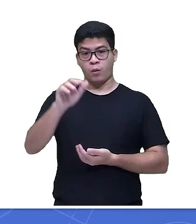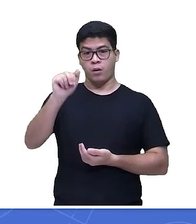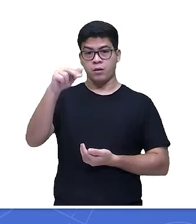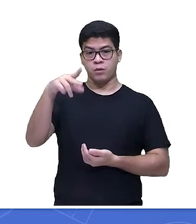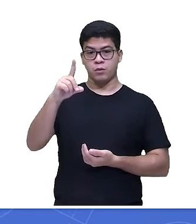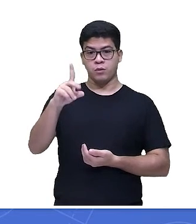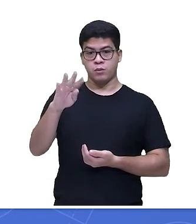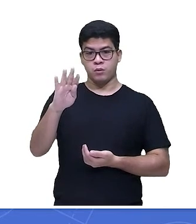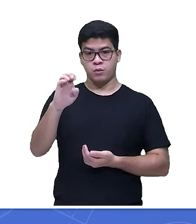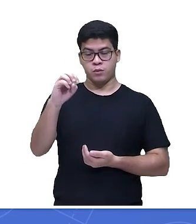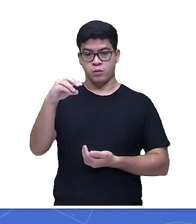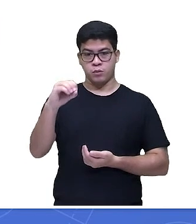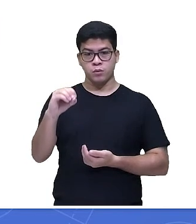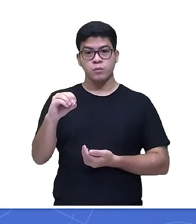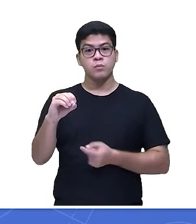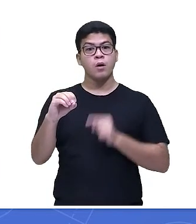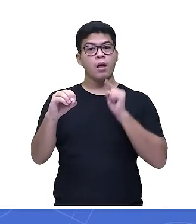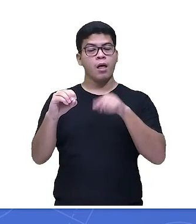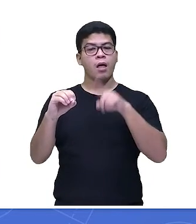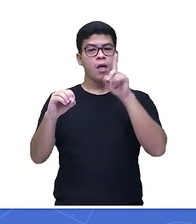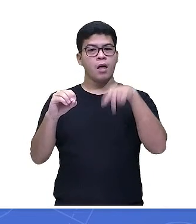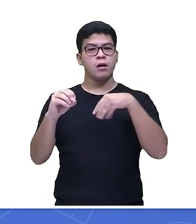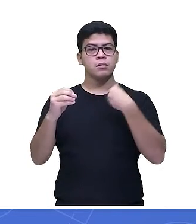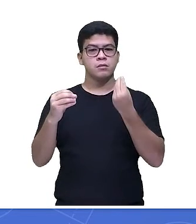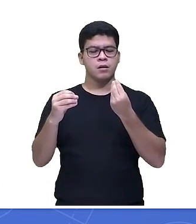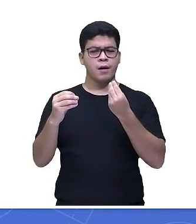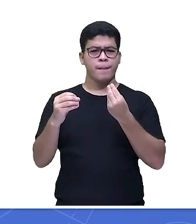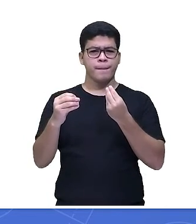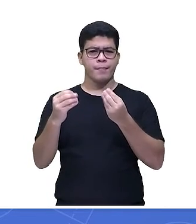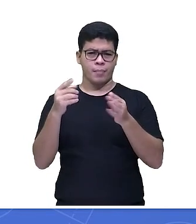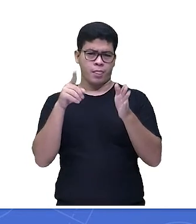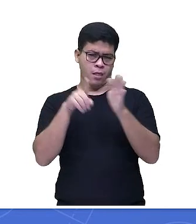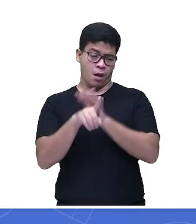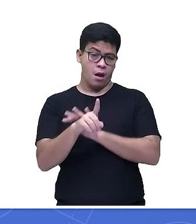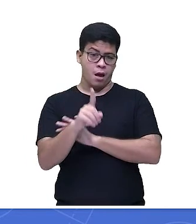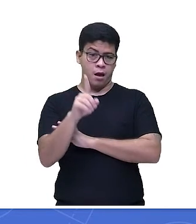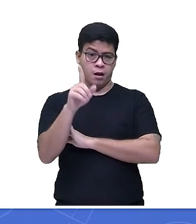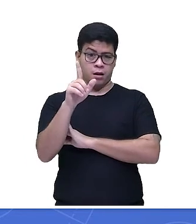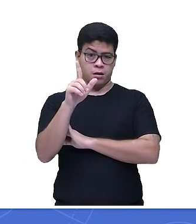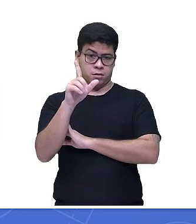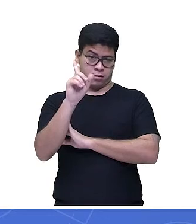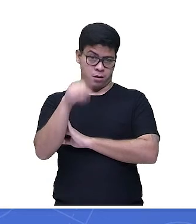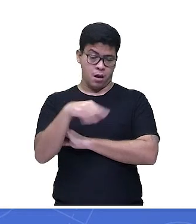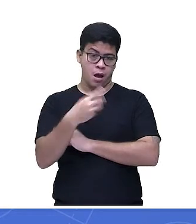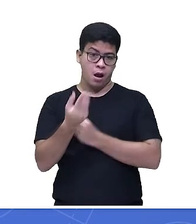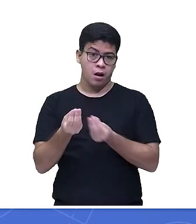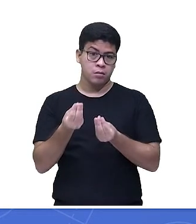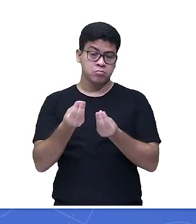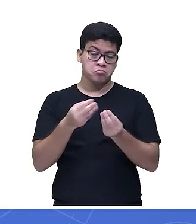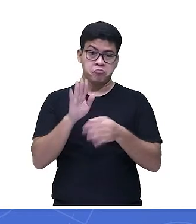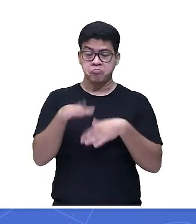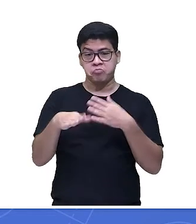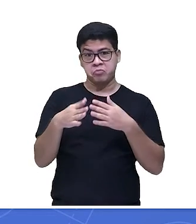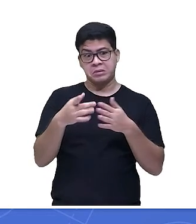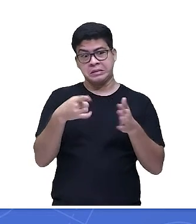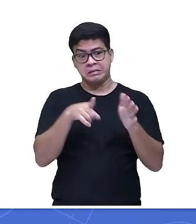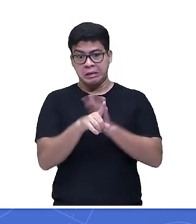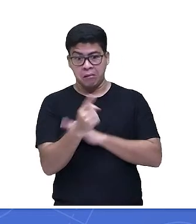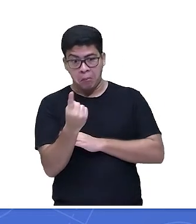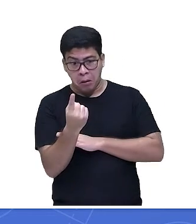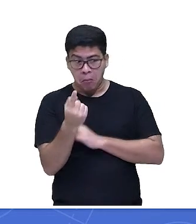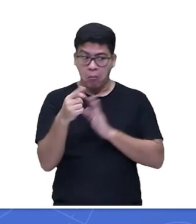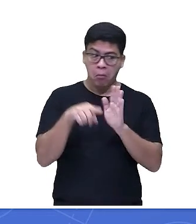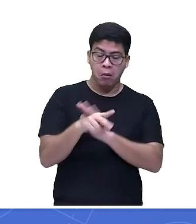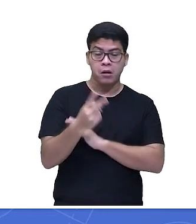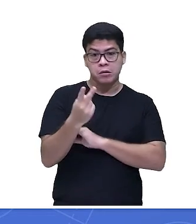O Antônio Carlos, ele diz, eu acho que é a primeira, né, Antônio Carlos? Ele não identificou, mas eu acho que ele está dizendo que a